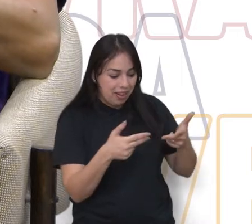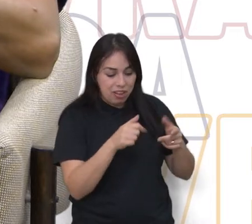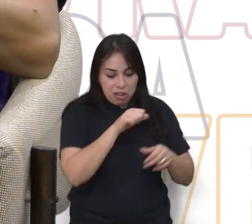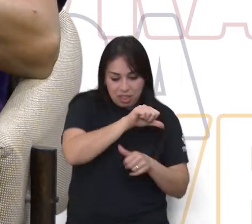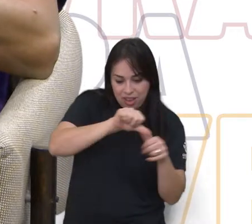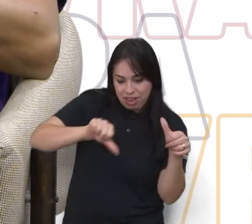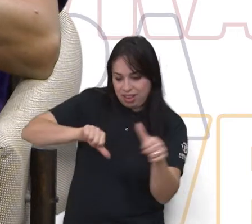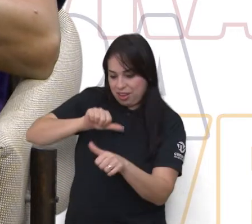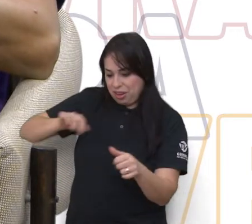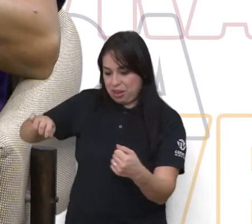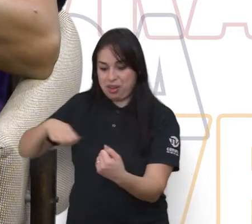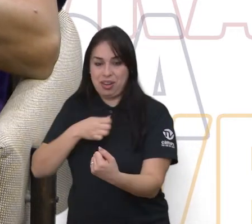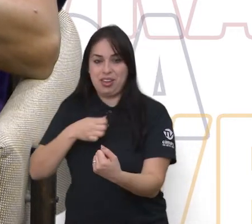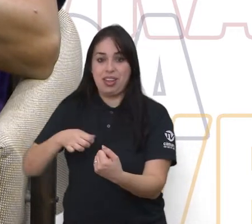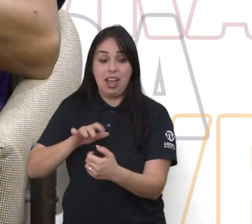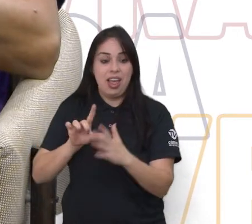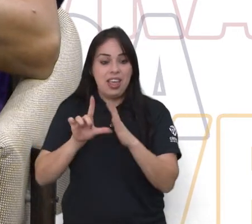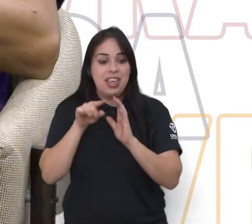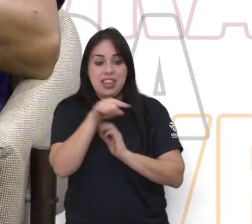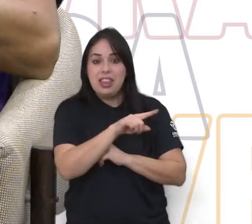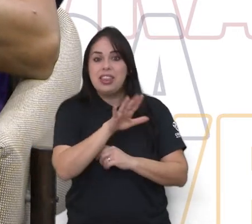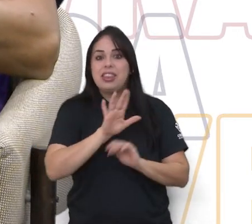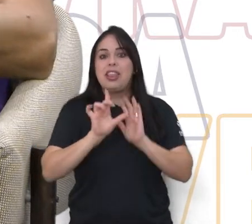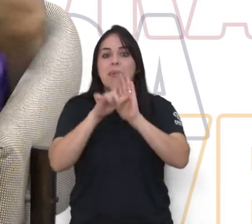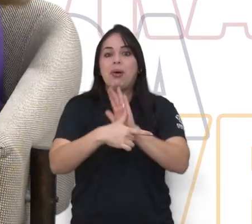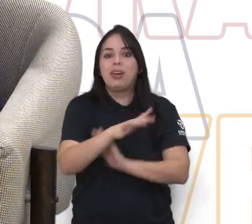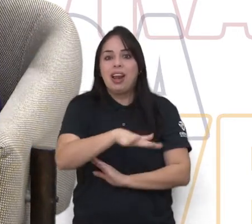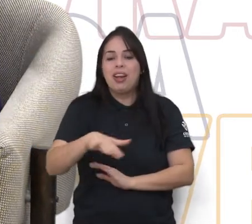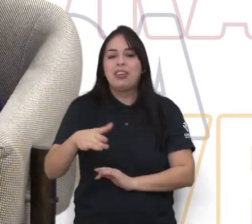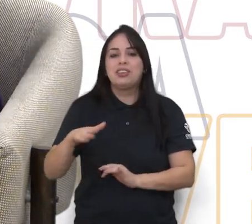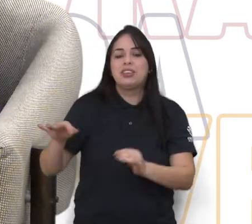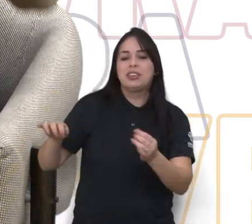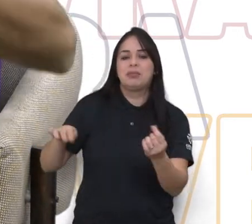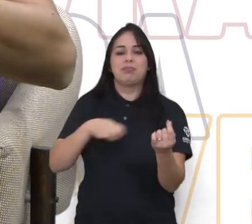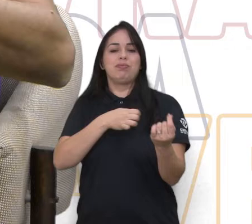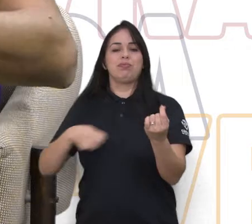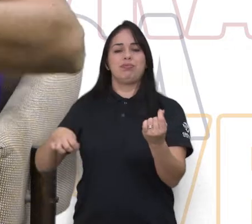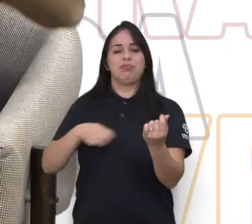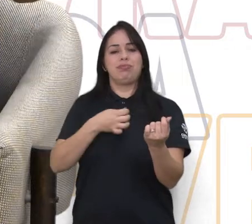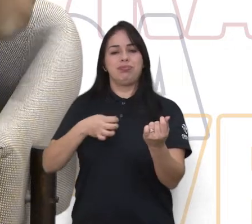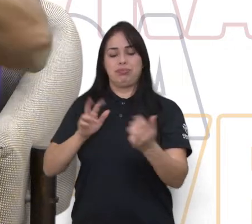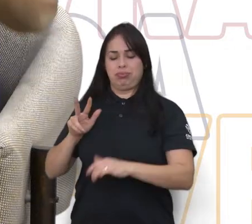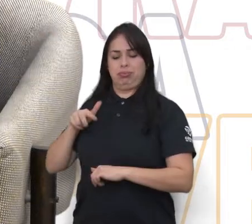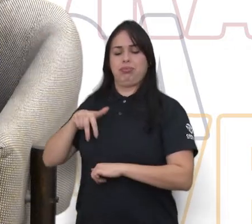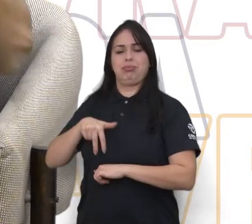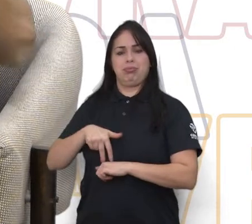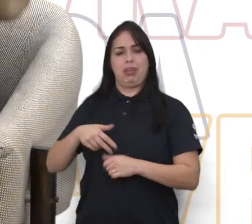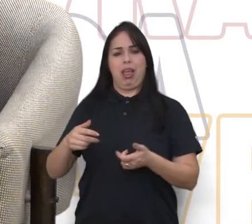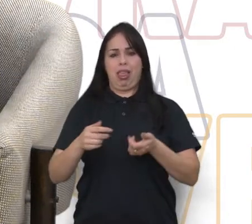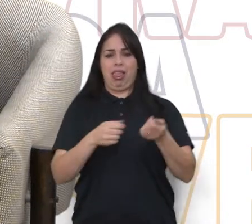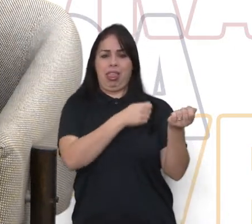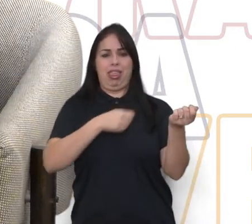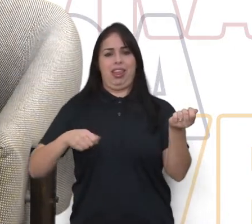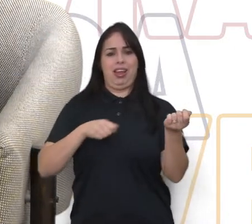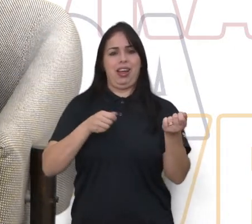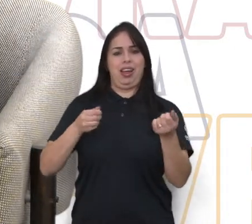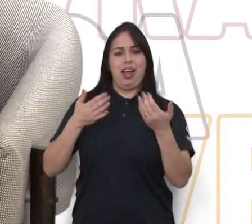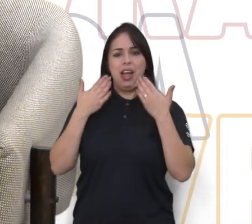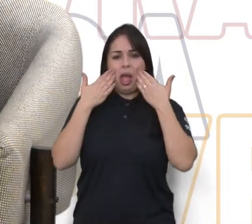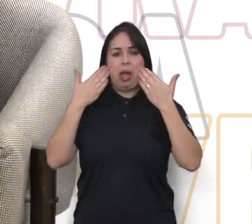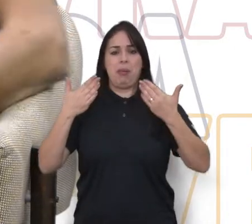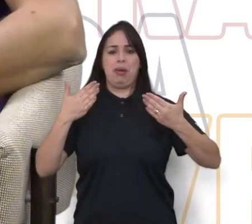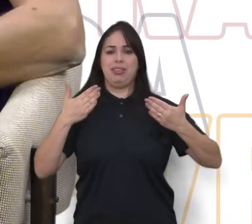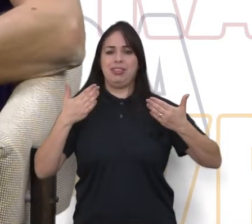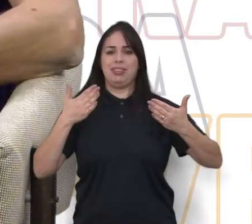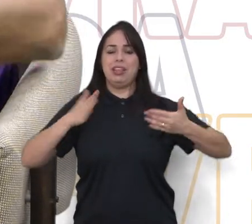essa oportunidade de tocar esse instrumento e que ela pode se colocar em cima de um palco para tocar e cantar e falar para as pessoas,